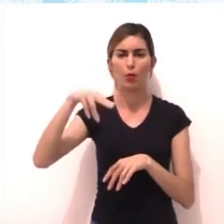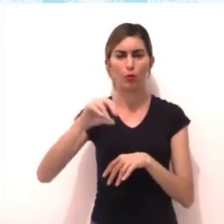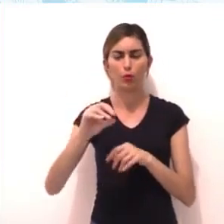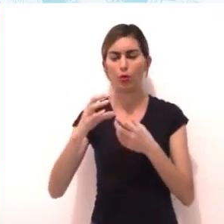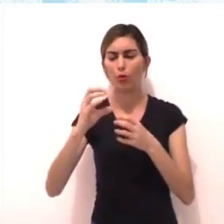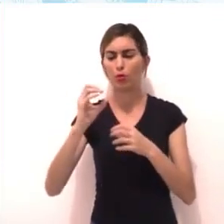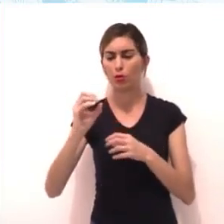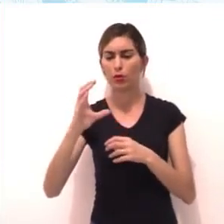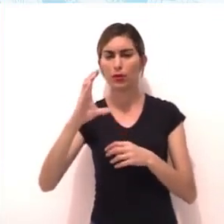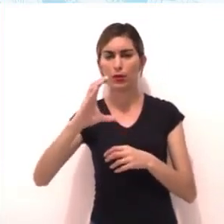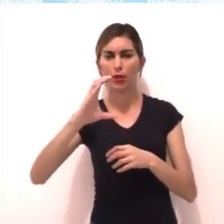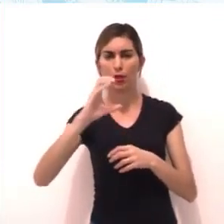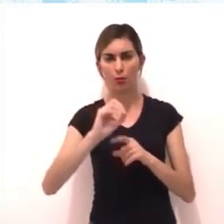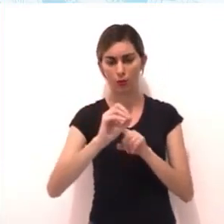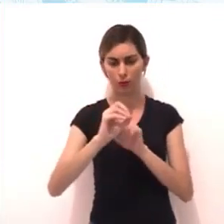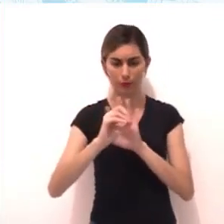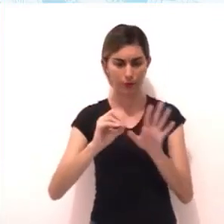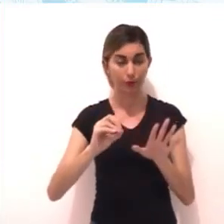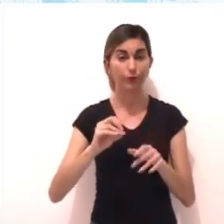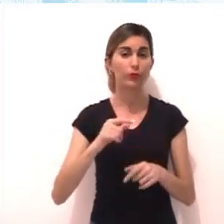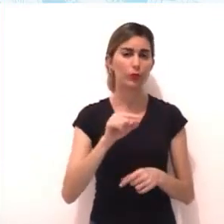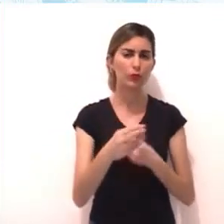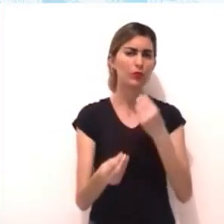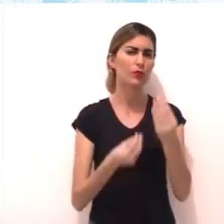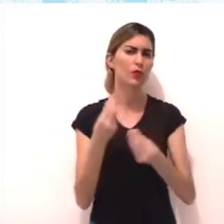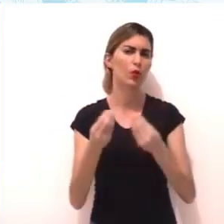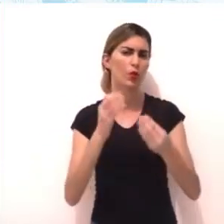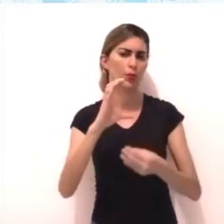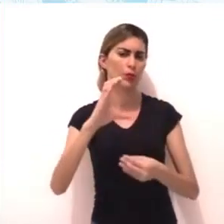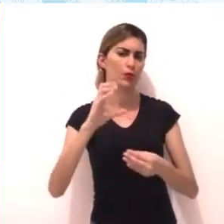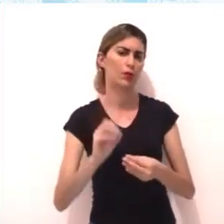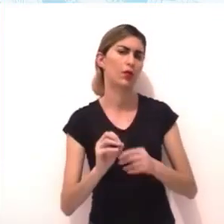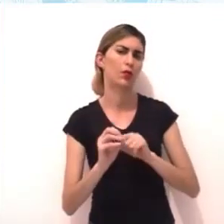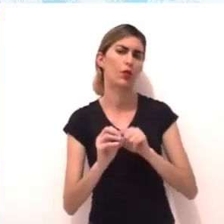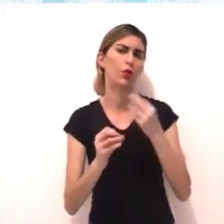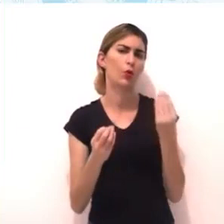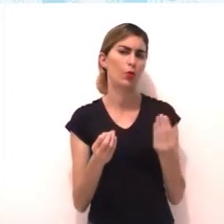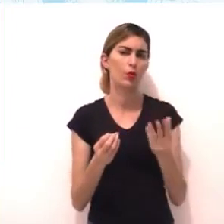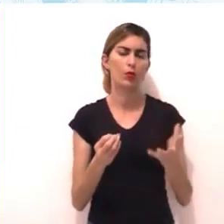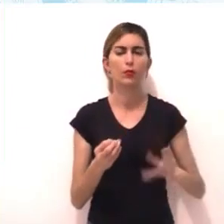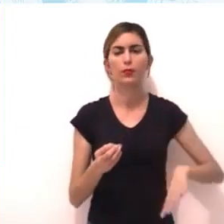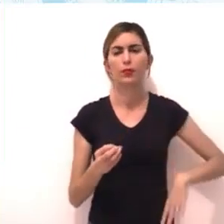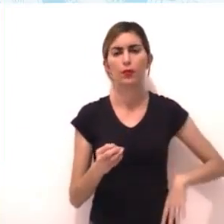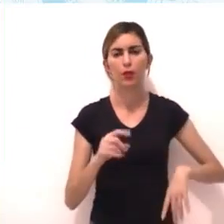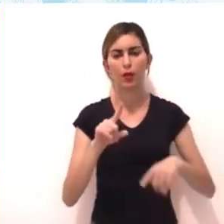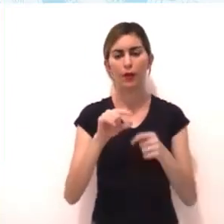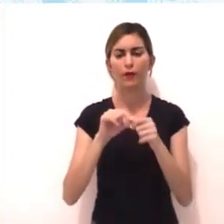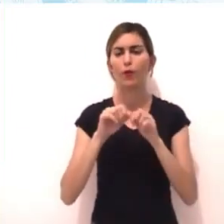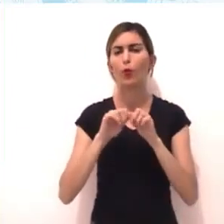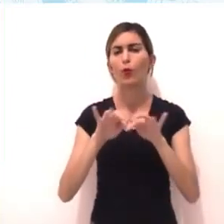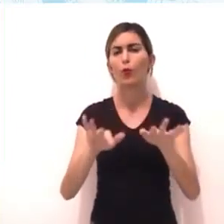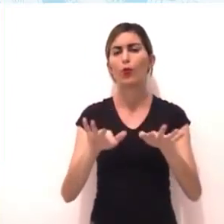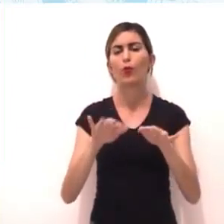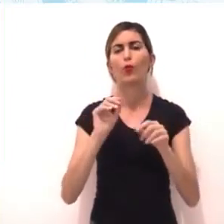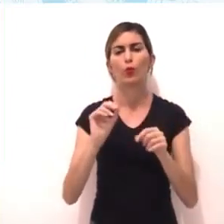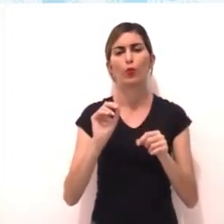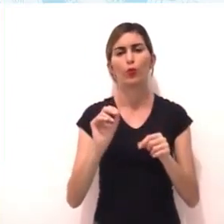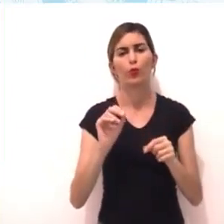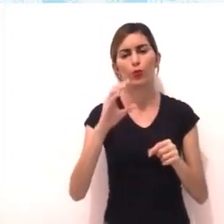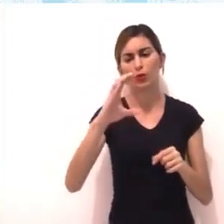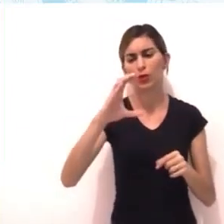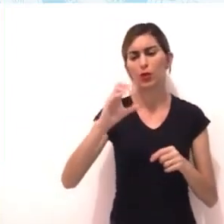é o CO. Como é que é produzido o monóxido de carbono? As fontes emissoras do gás